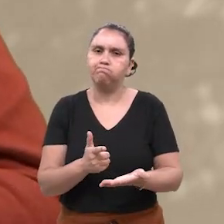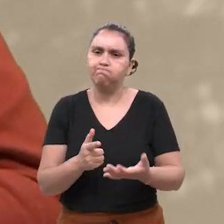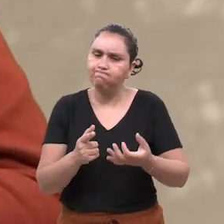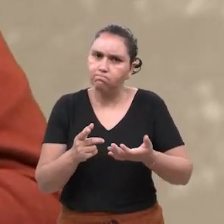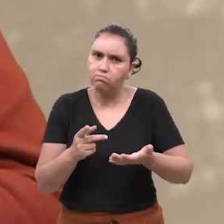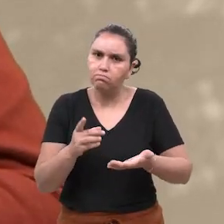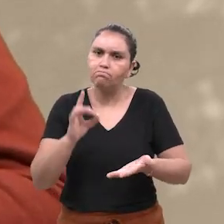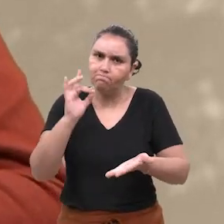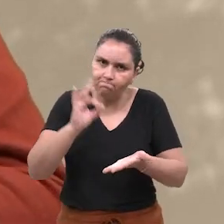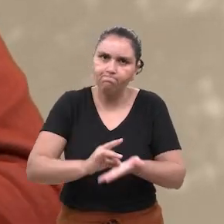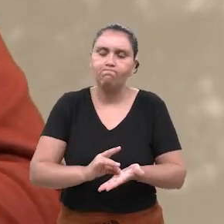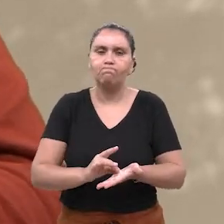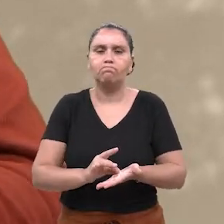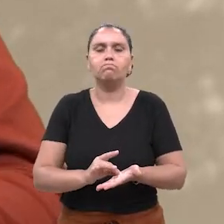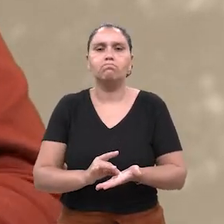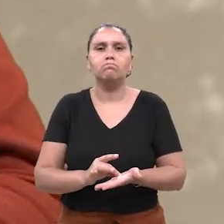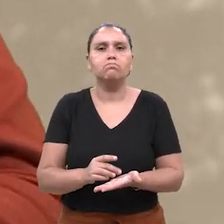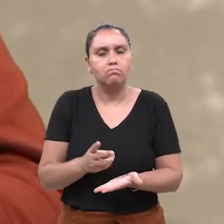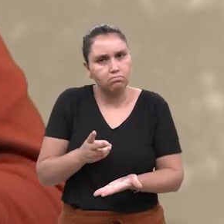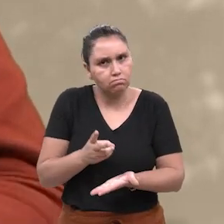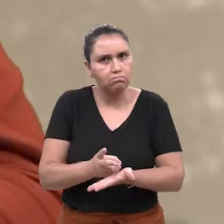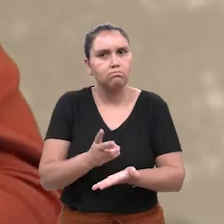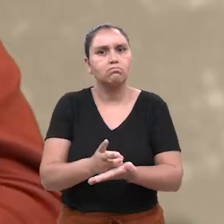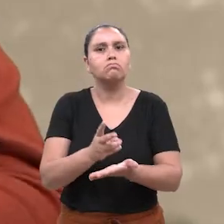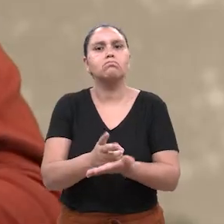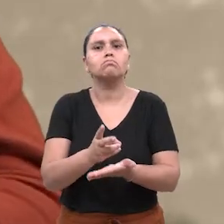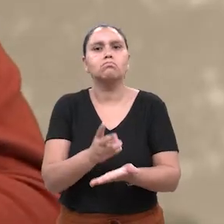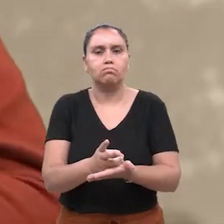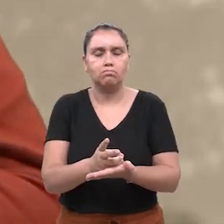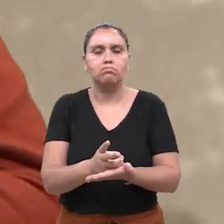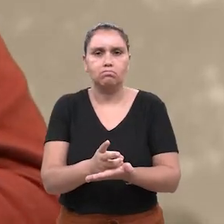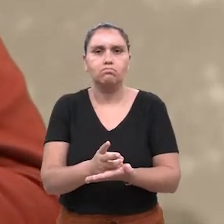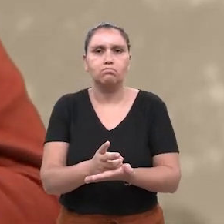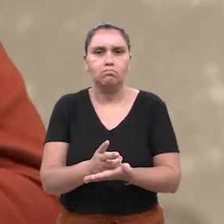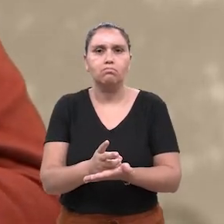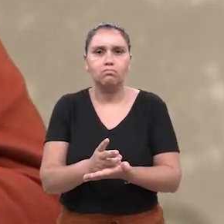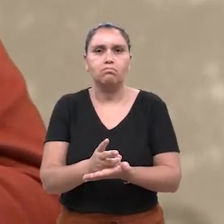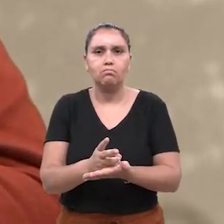tivemos, né, no momento do qual precisávamos